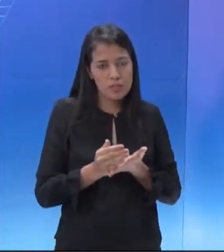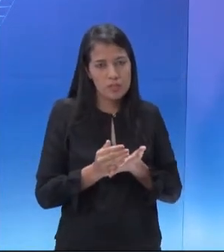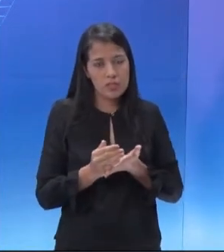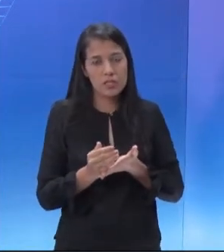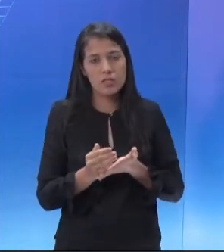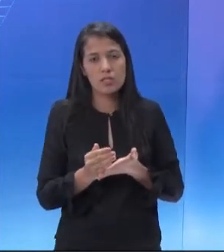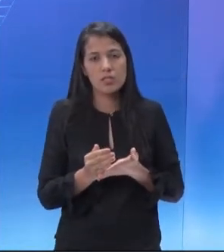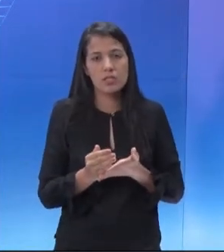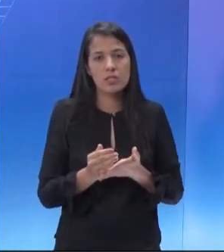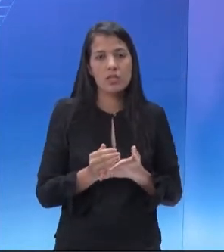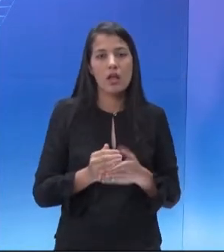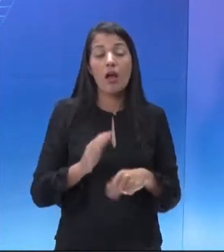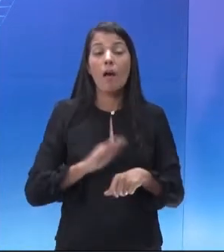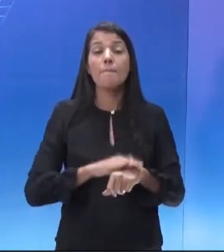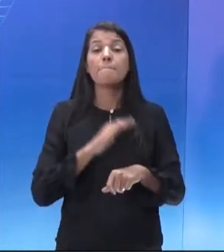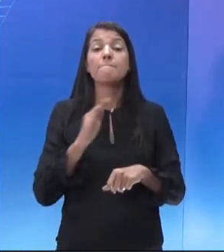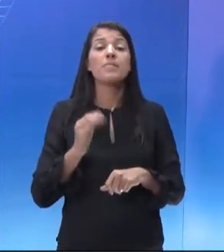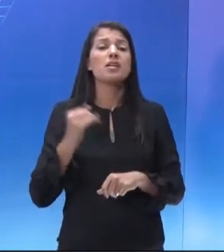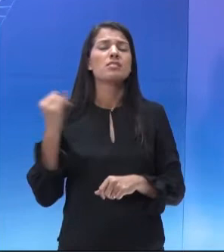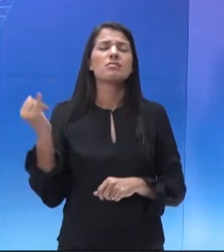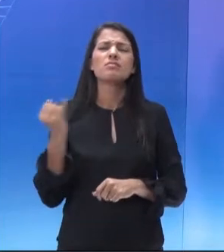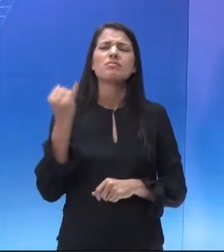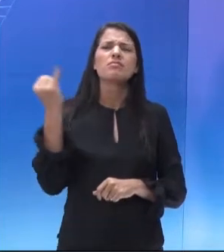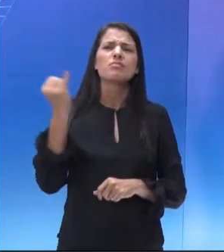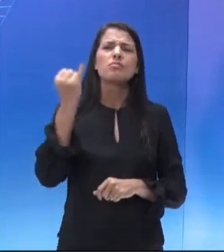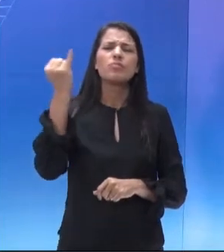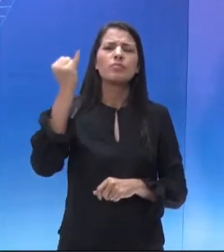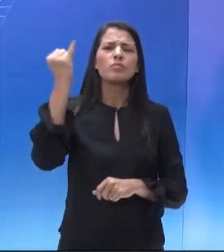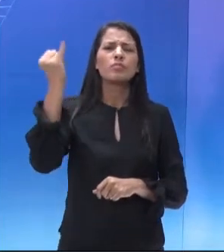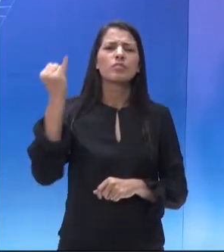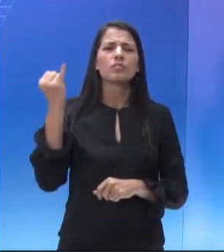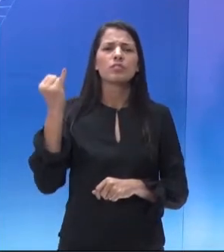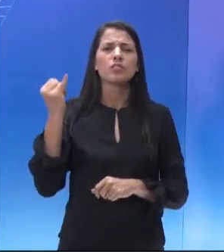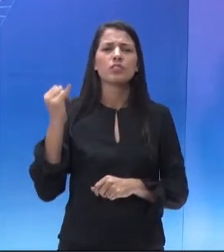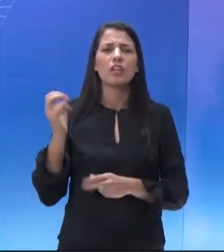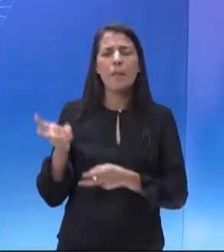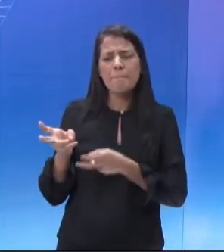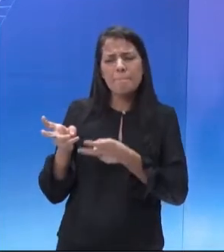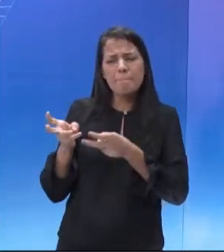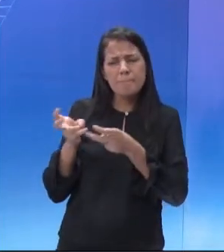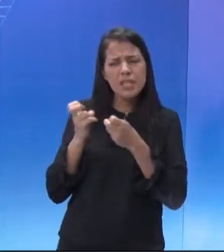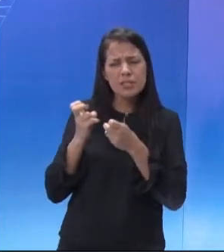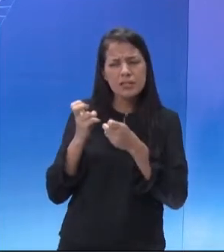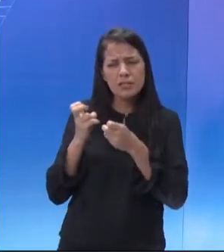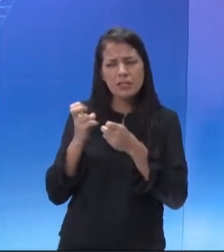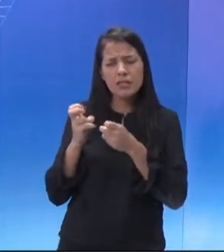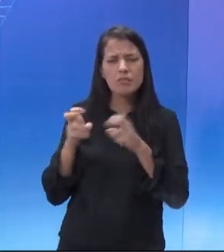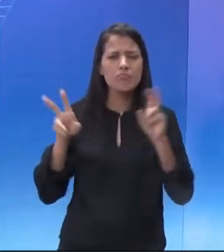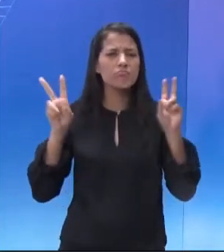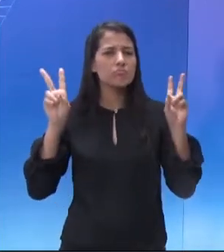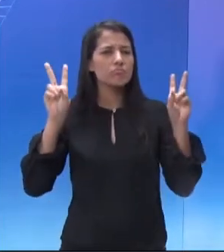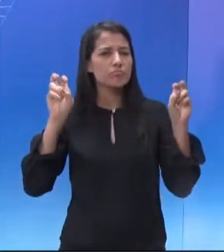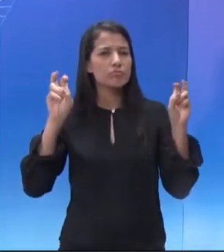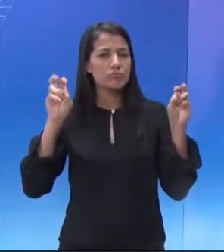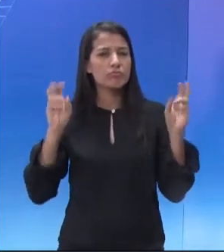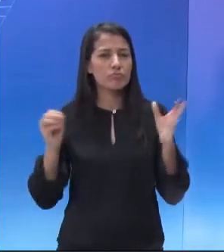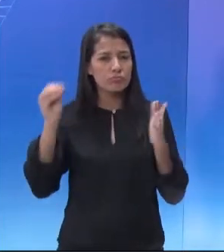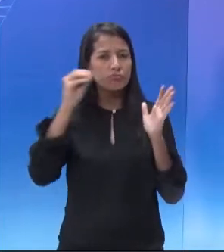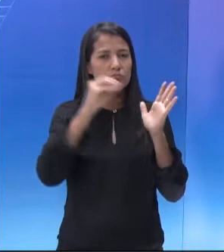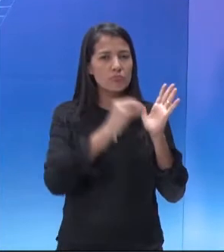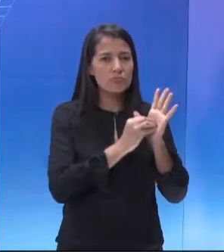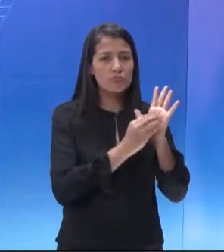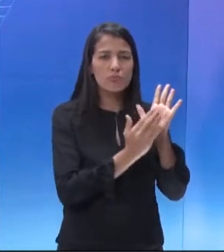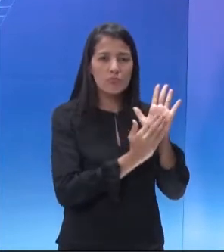a ser ressaltado. Aí você chama o tema que você está falando, ok? E depois você pode